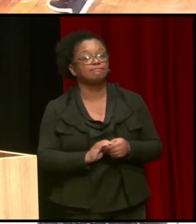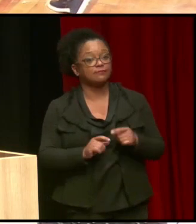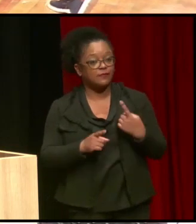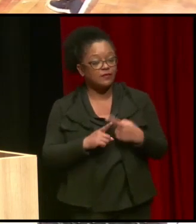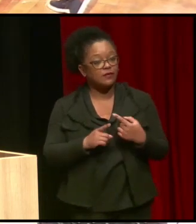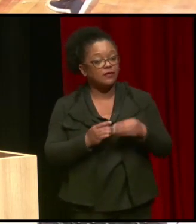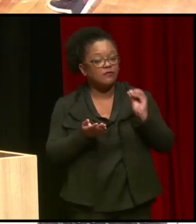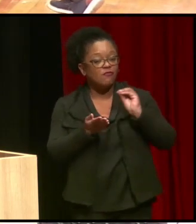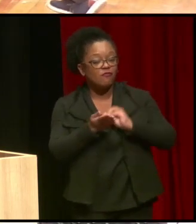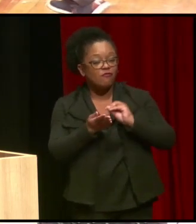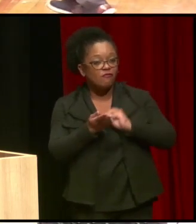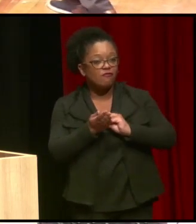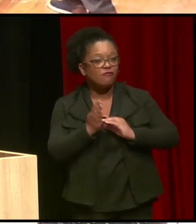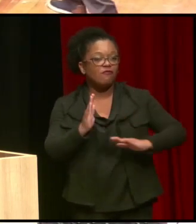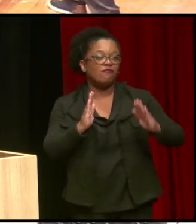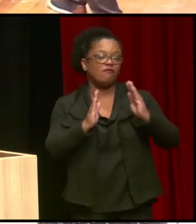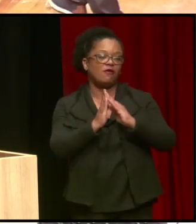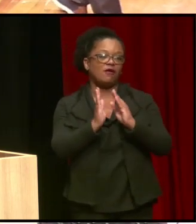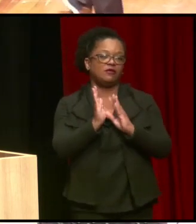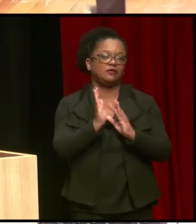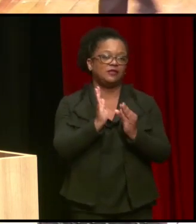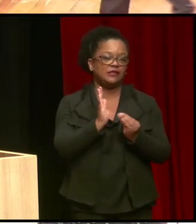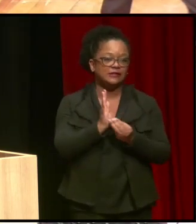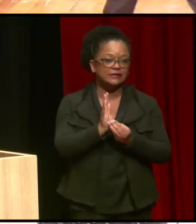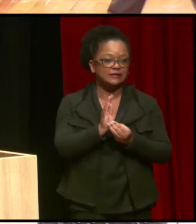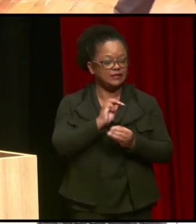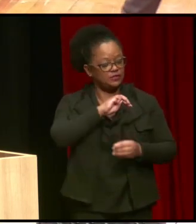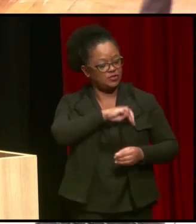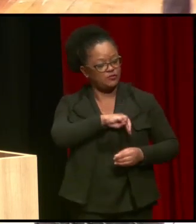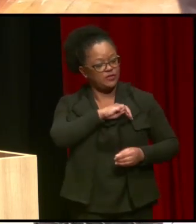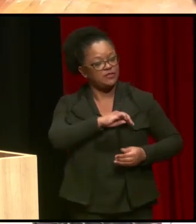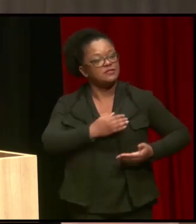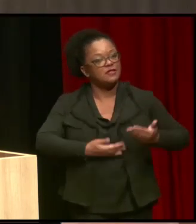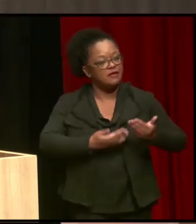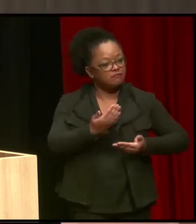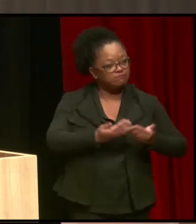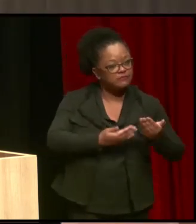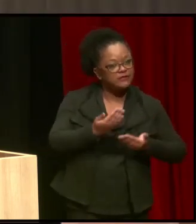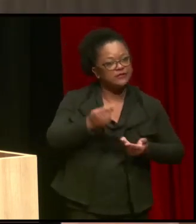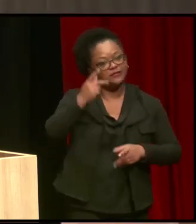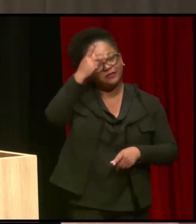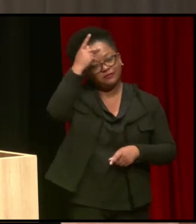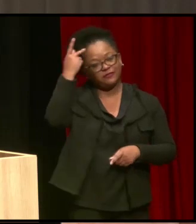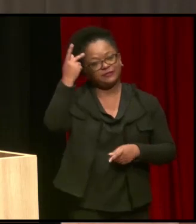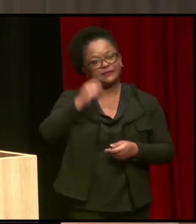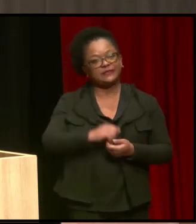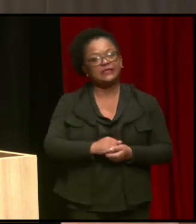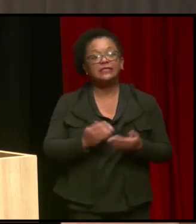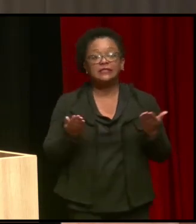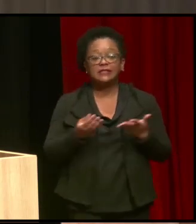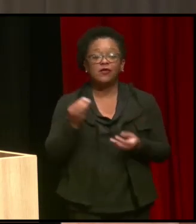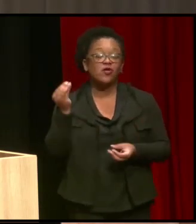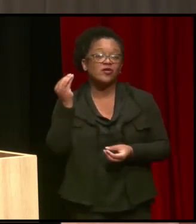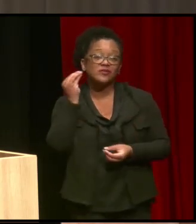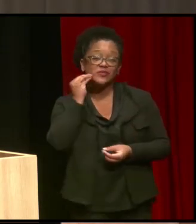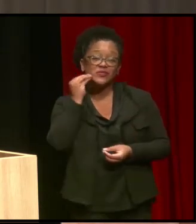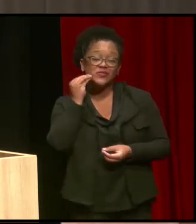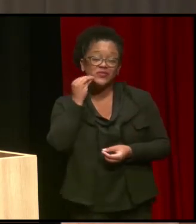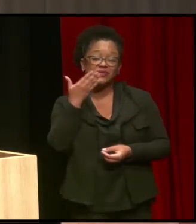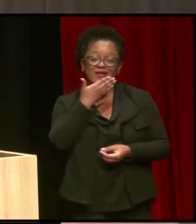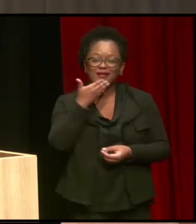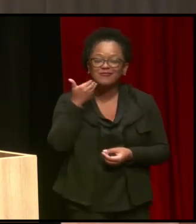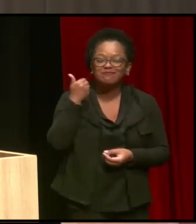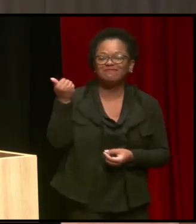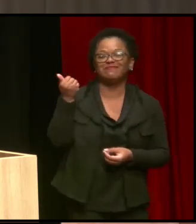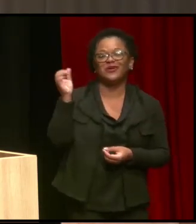fazendo um ministério para essas pessoas. Por isso que eu digo, é uma oportunidade fantástica que Deus nos dá. Inclusão de